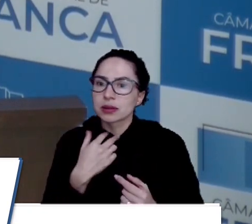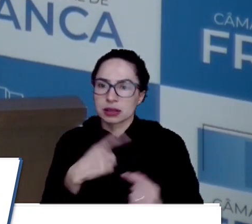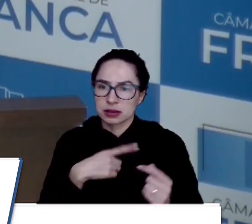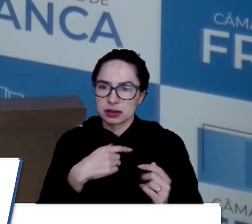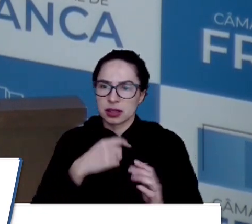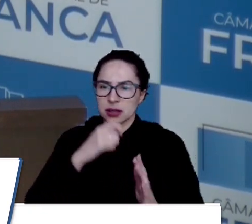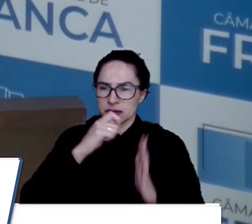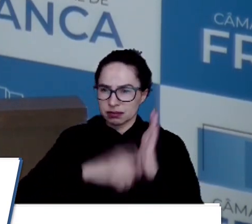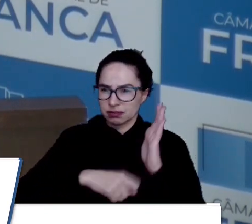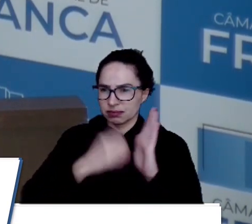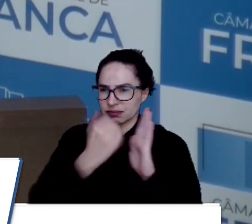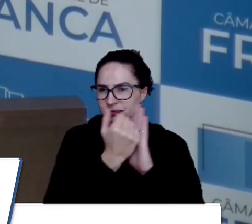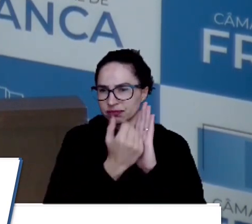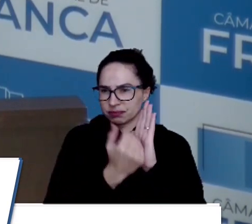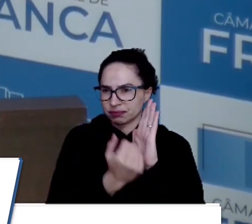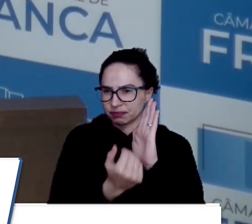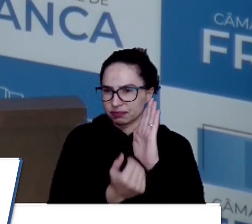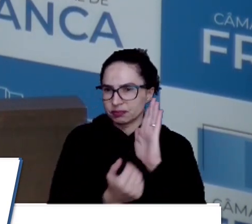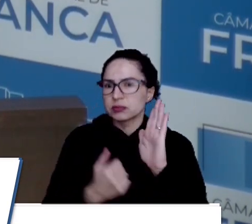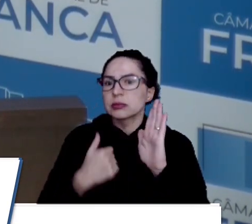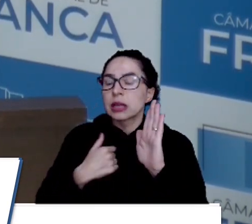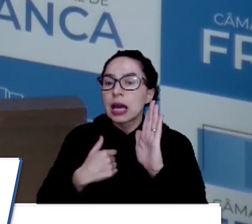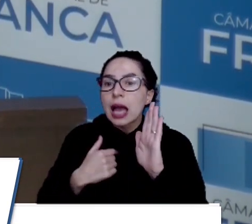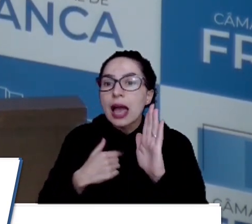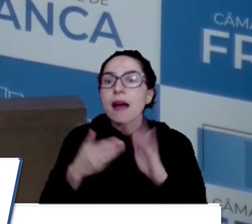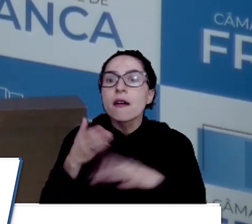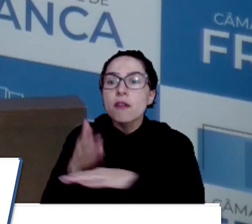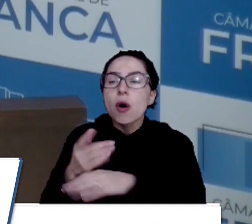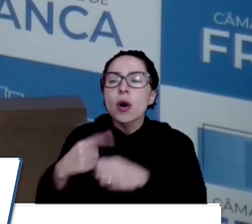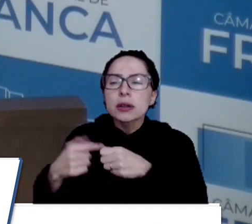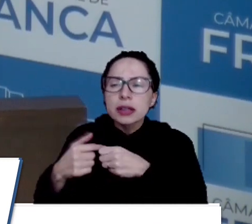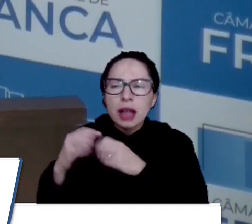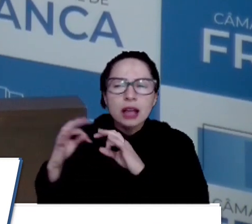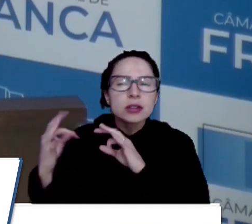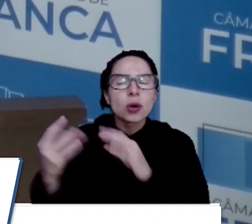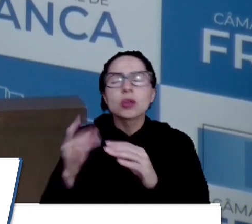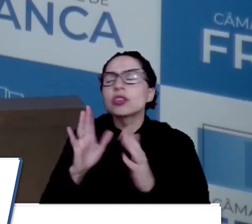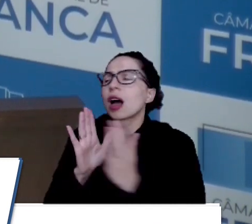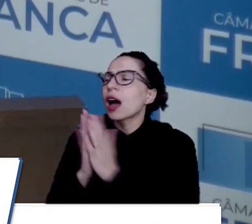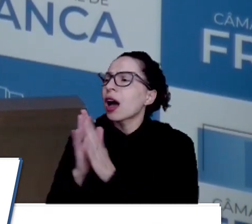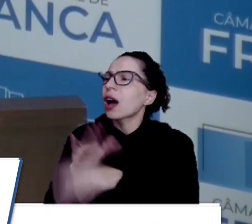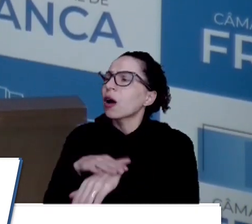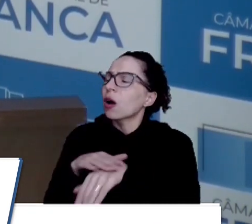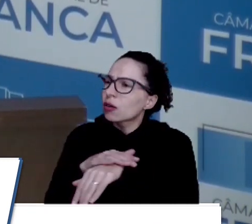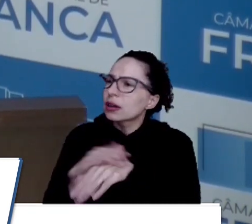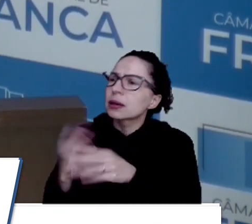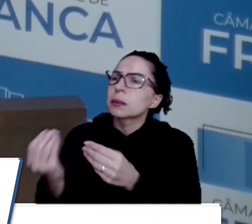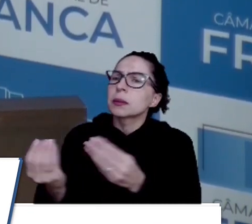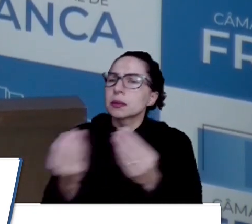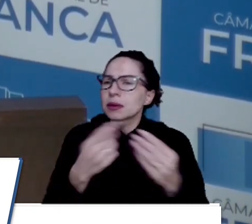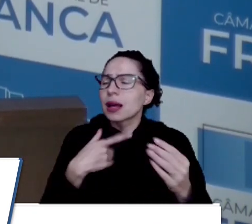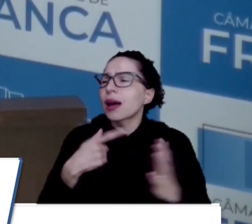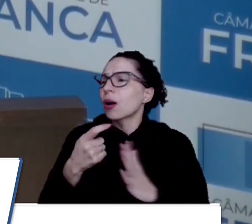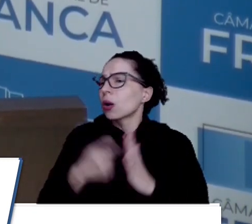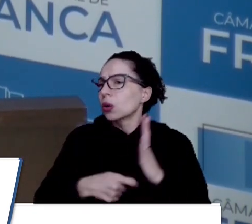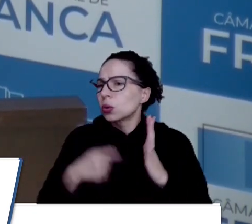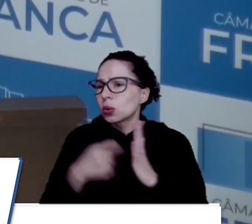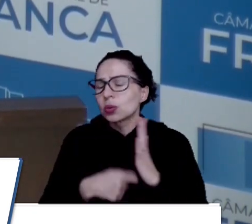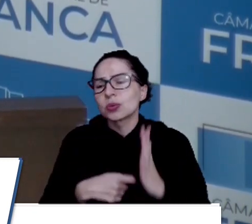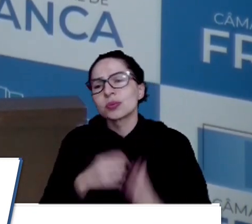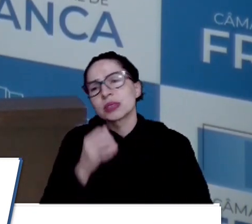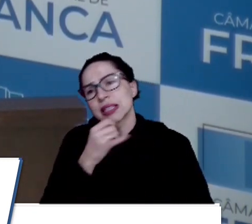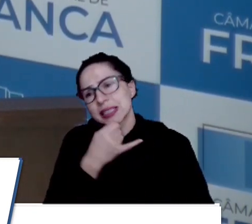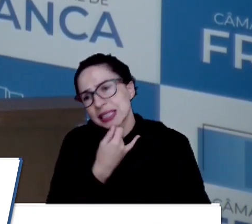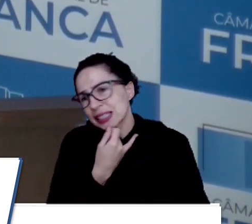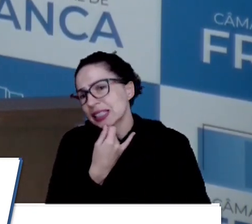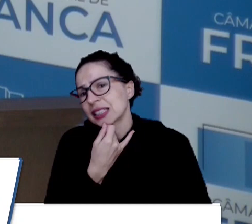que eu criei, que eu passo na cidade toda, eu já falei com várias pessoas, eu vou atrás, infelizmente a gente